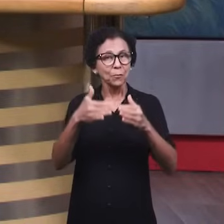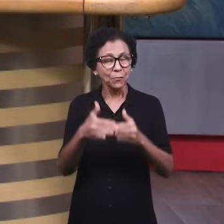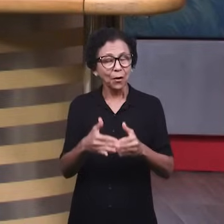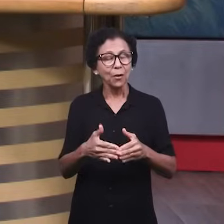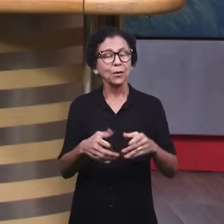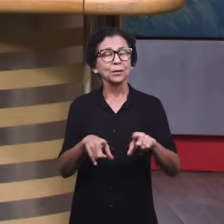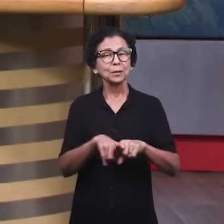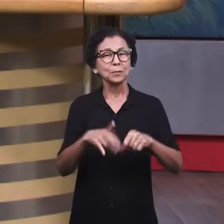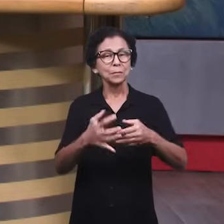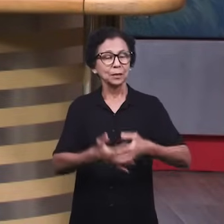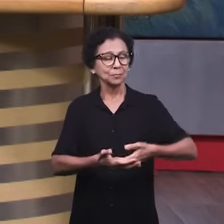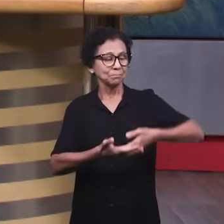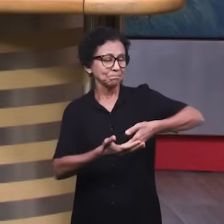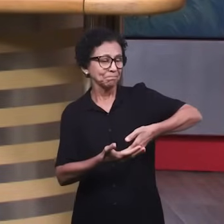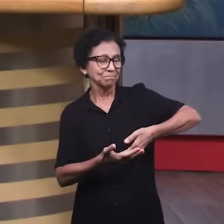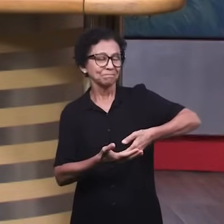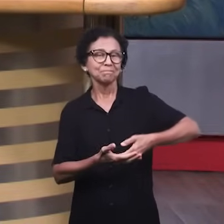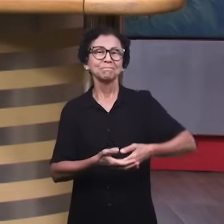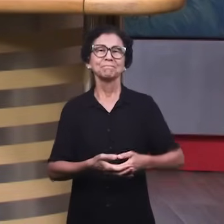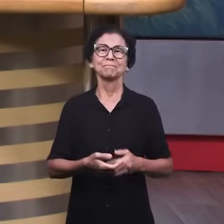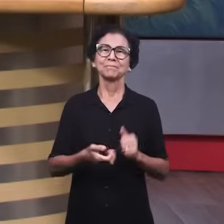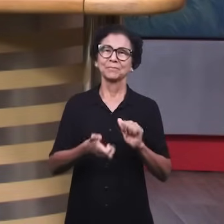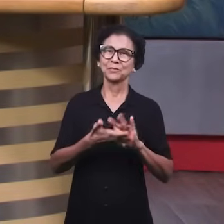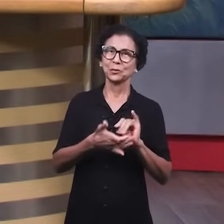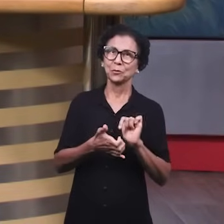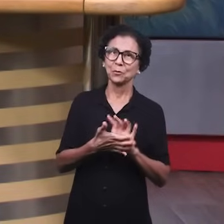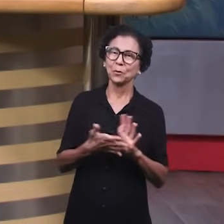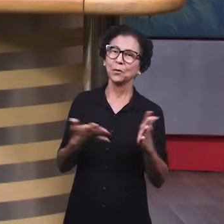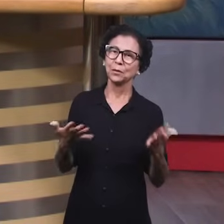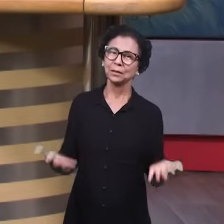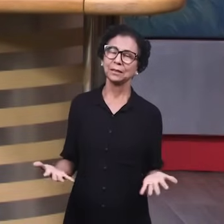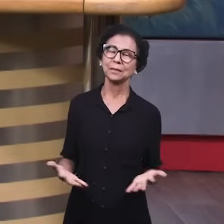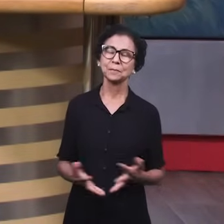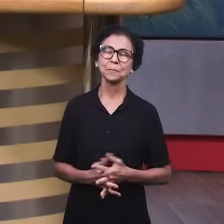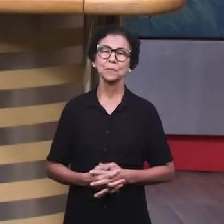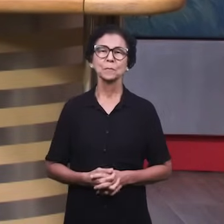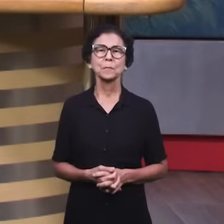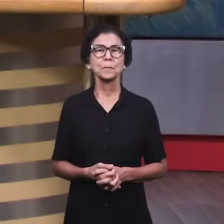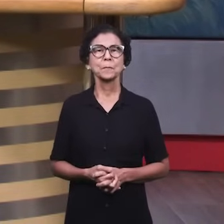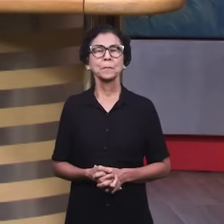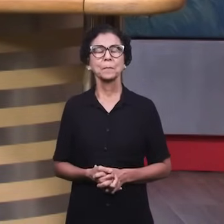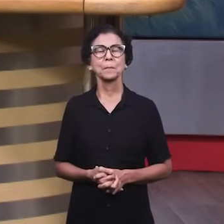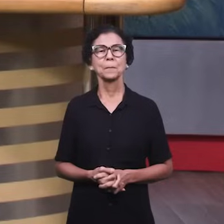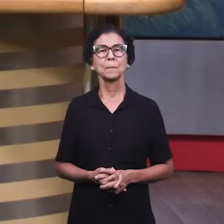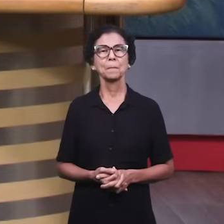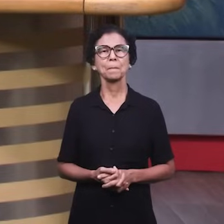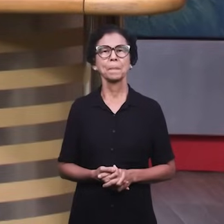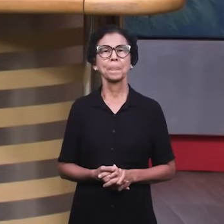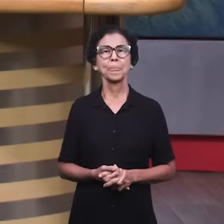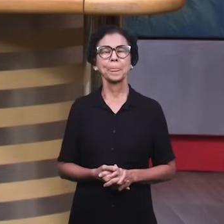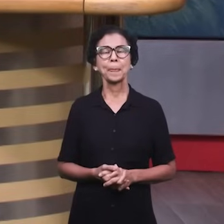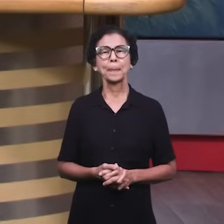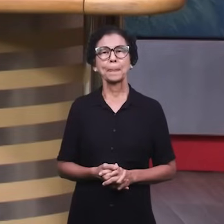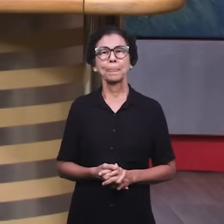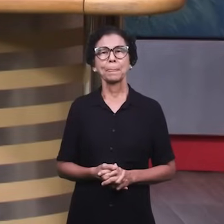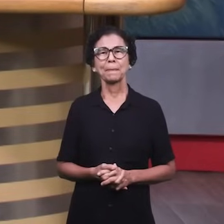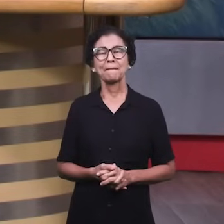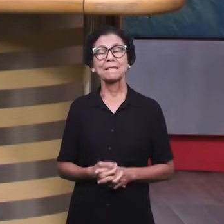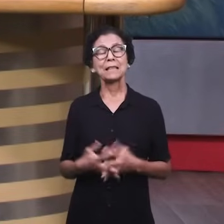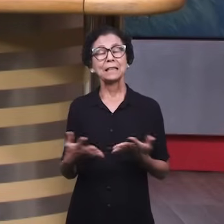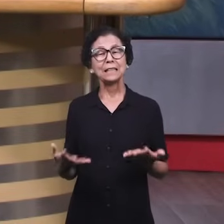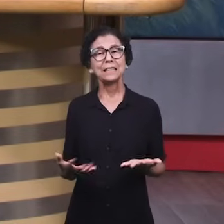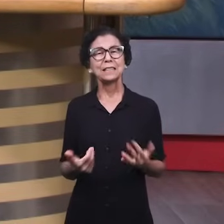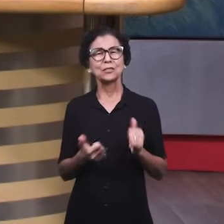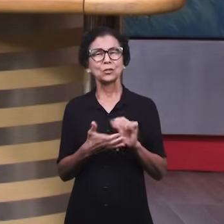lembro até o texo até hoje Que não se fizer com uma criancinha não vai né não vai herdar o reino de Deus e no final ele consagrou tinha muitos